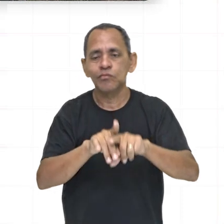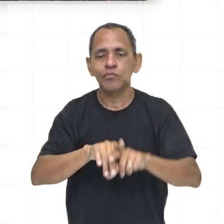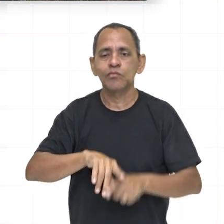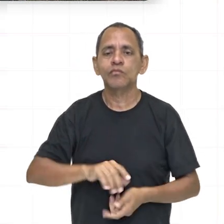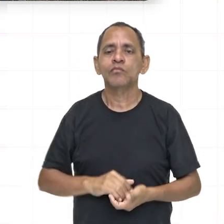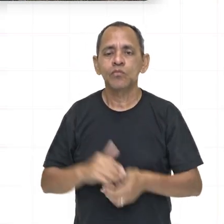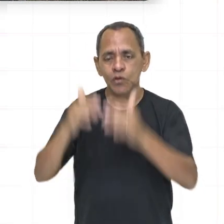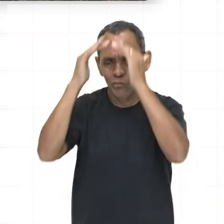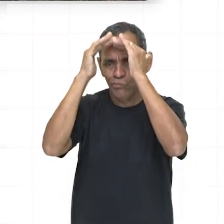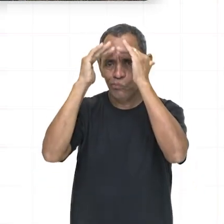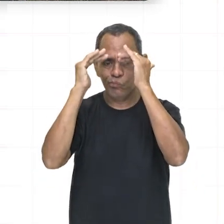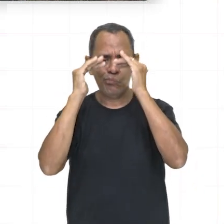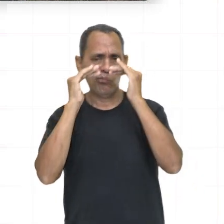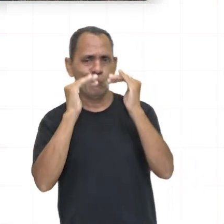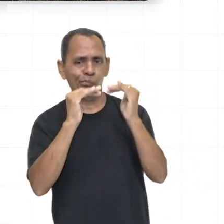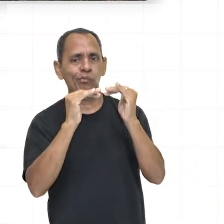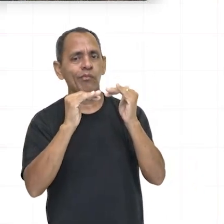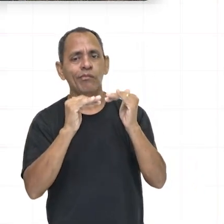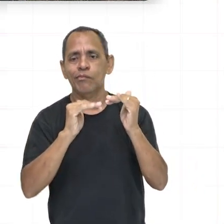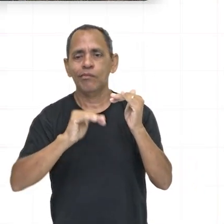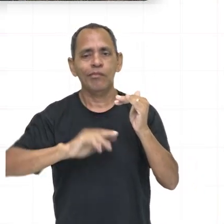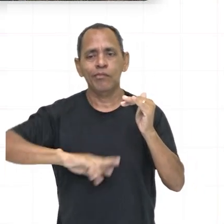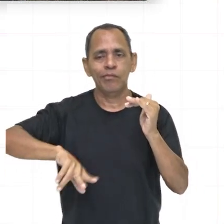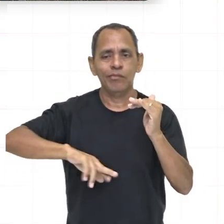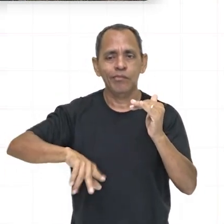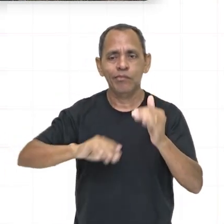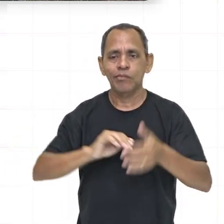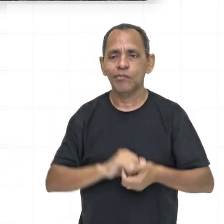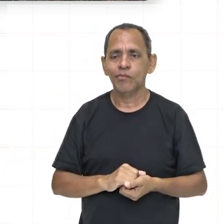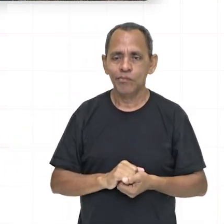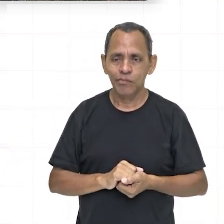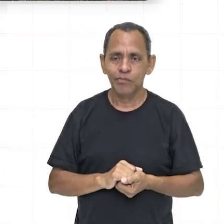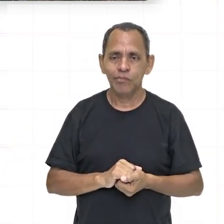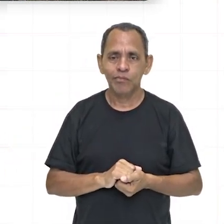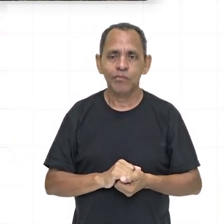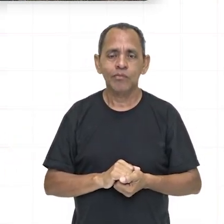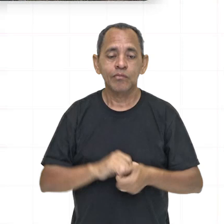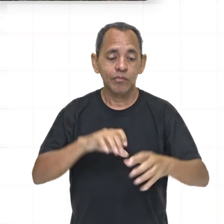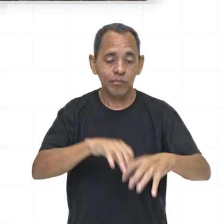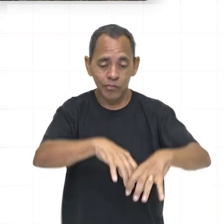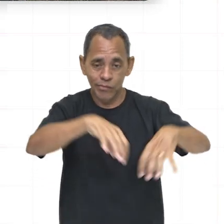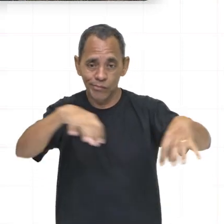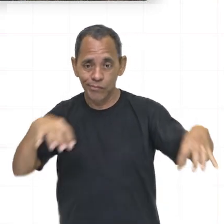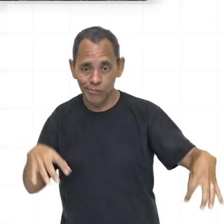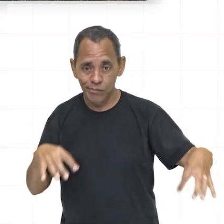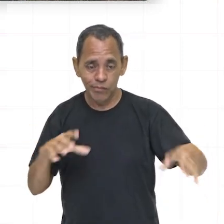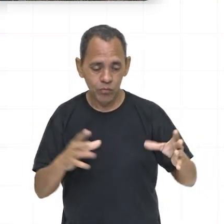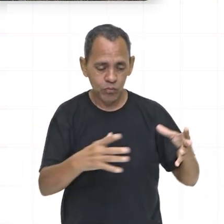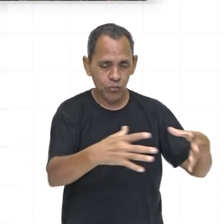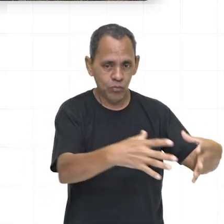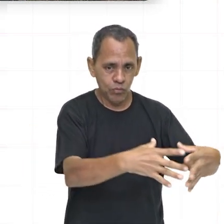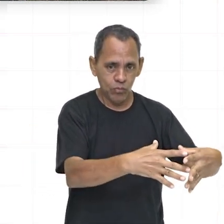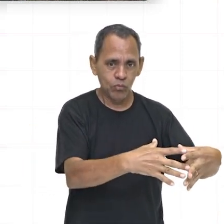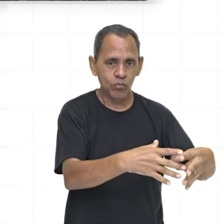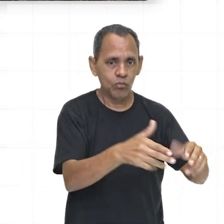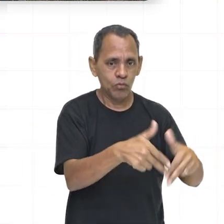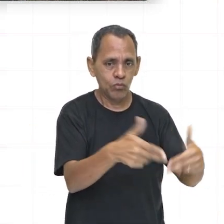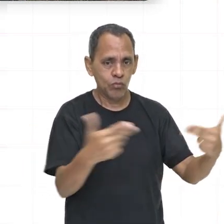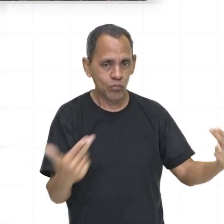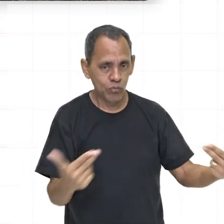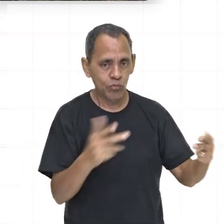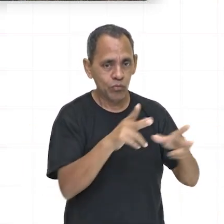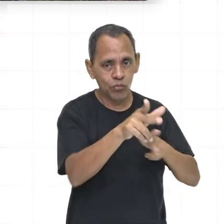de cada grupo, separando assim grupos de uma mesma etnia e estabelecendo territórios com